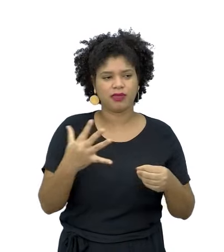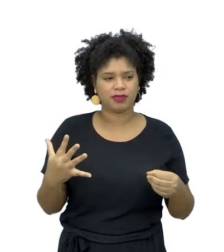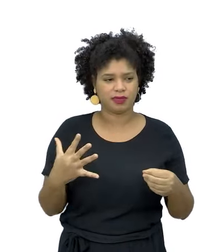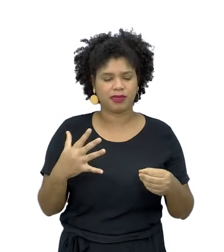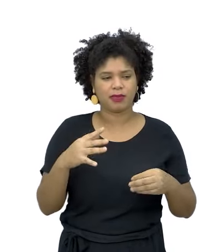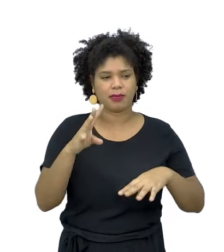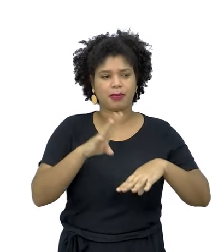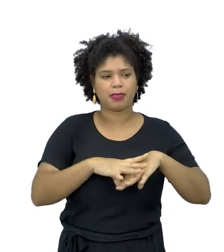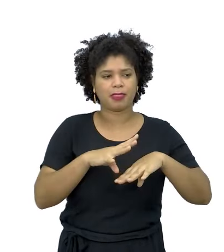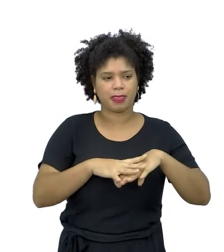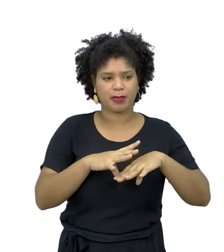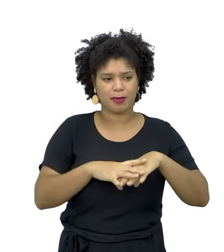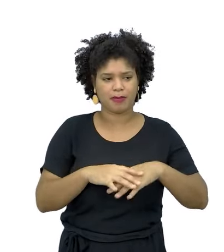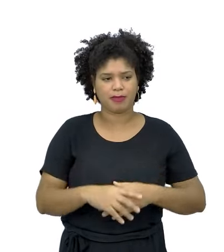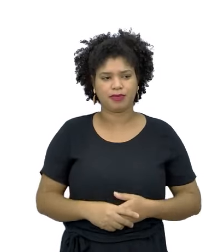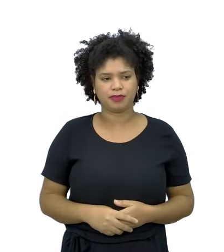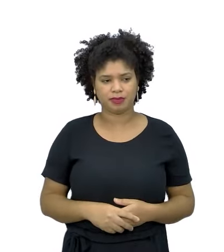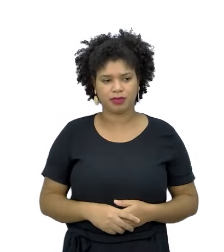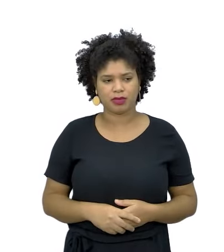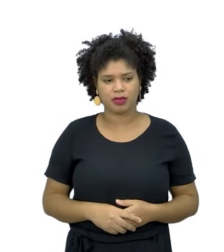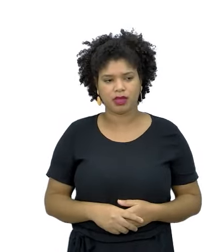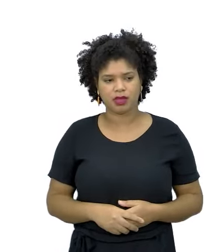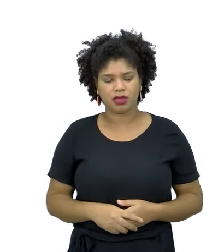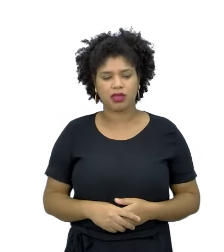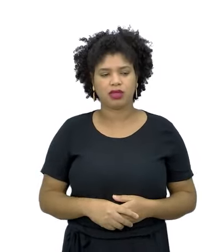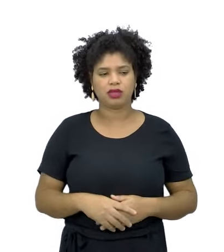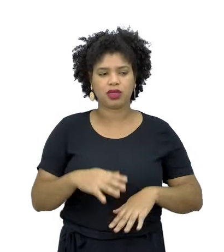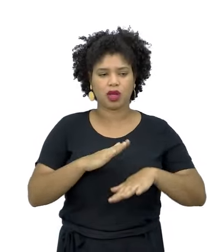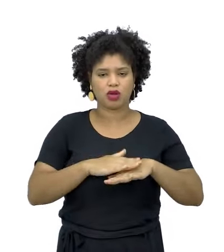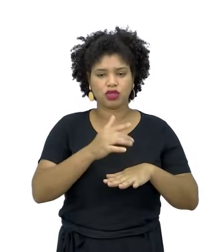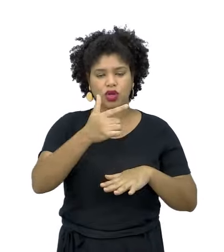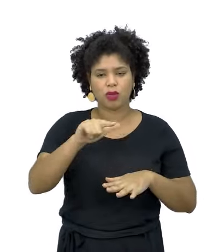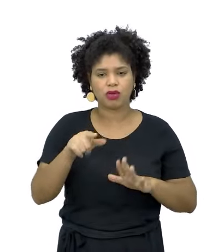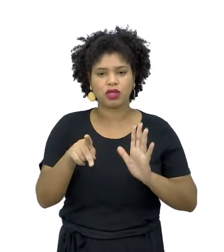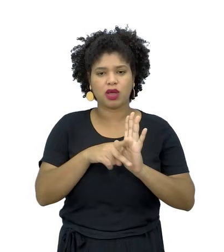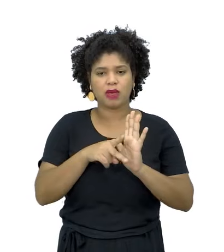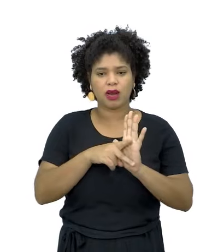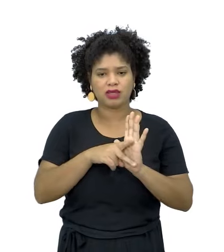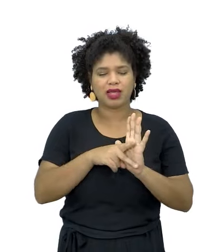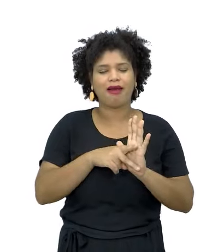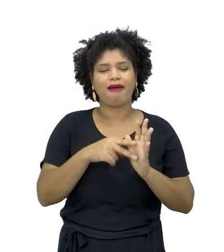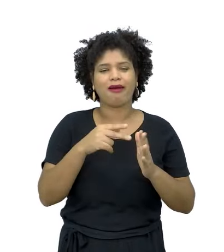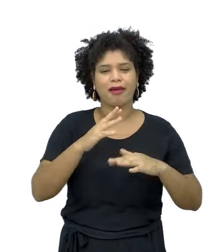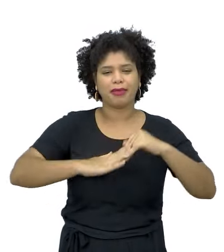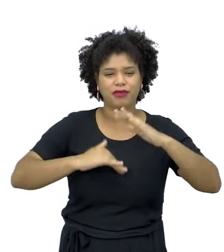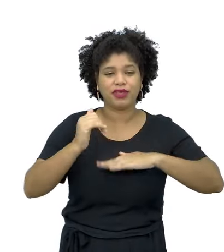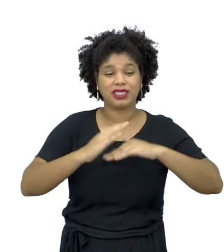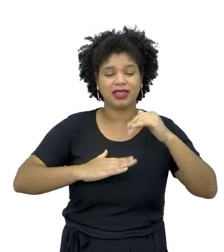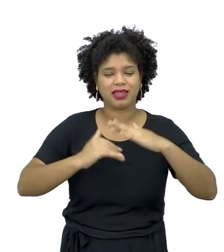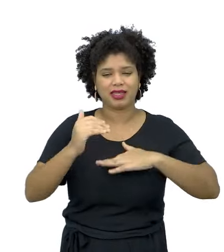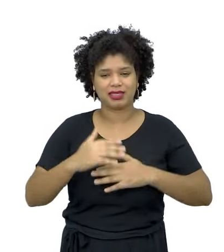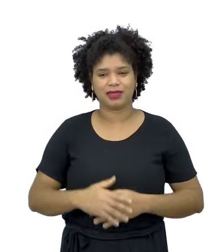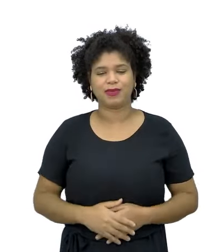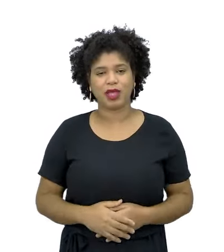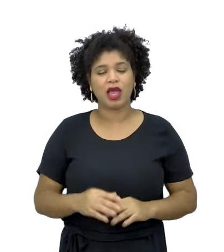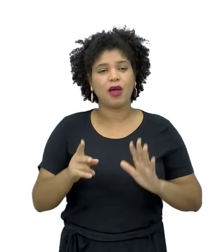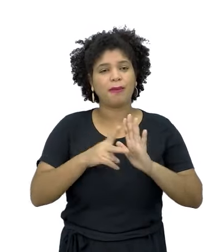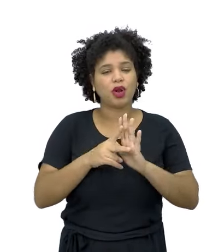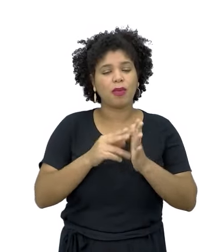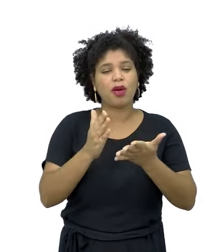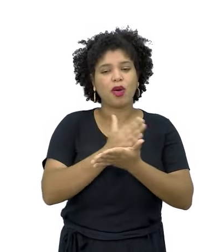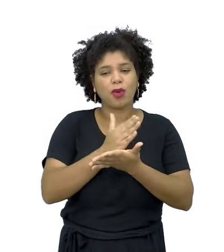matemático e aos aspectos cognitivos relacionados às habilidades. Então, o fechamento sempre,